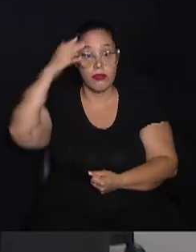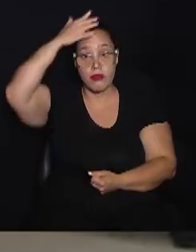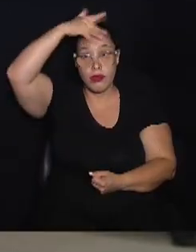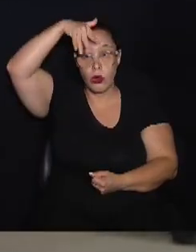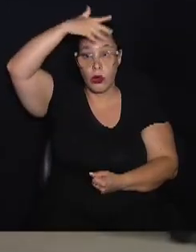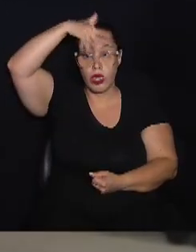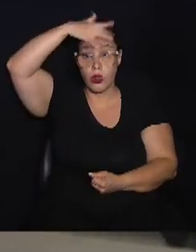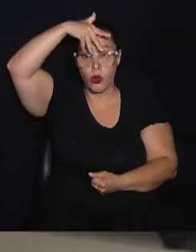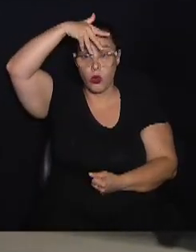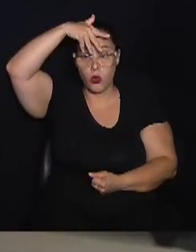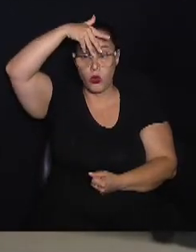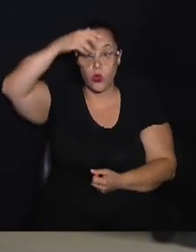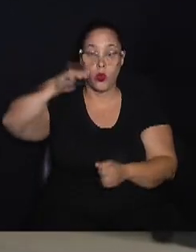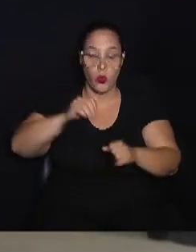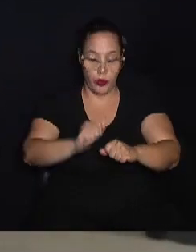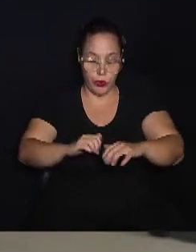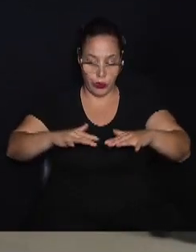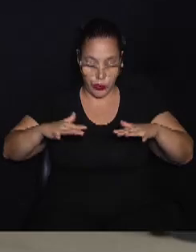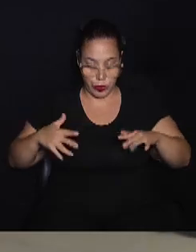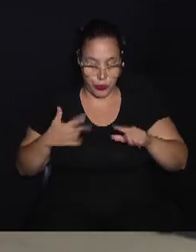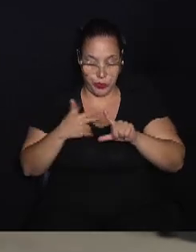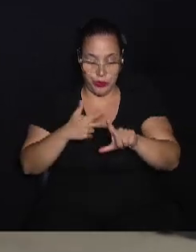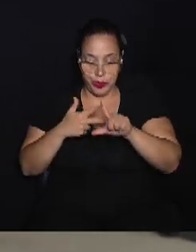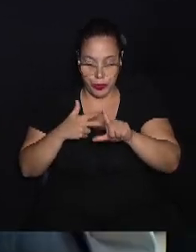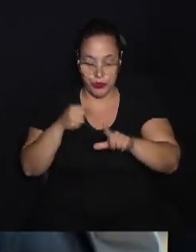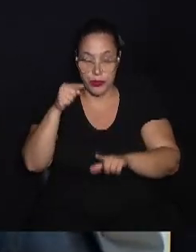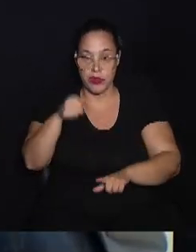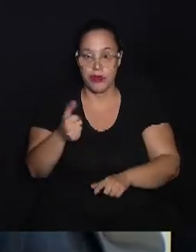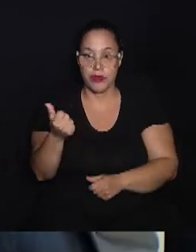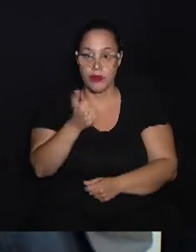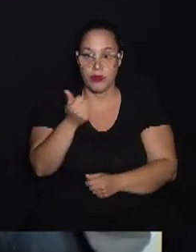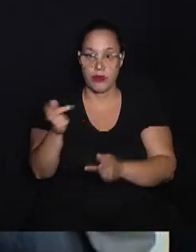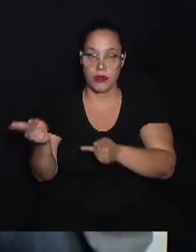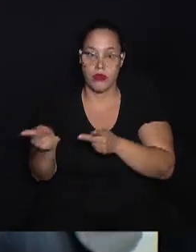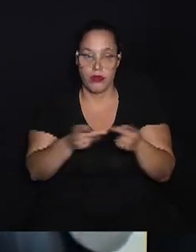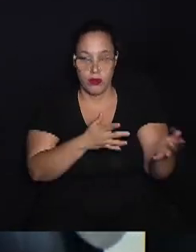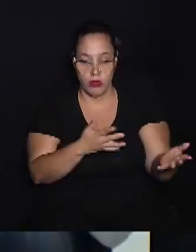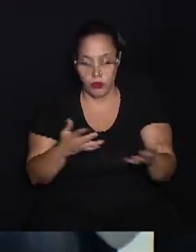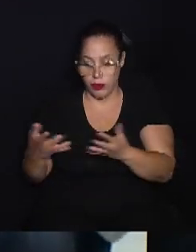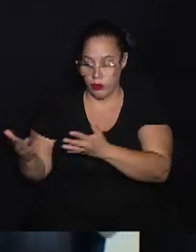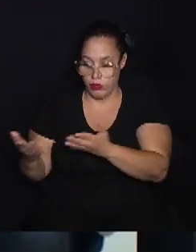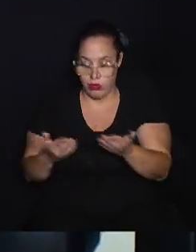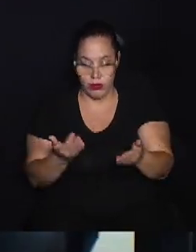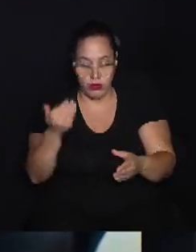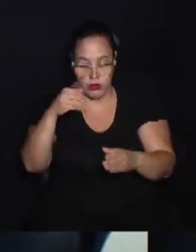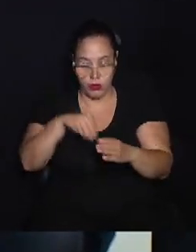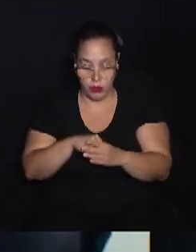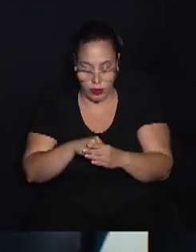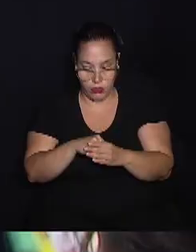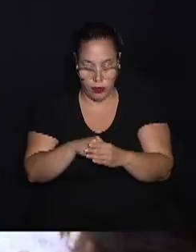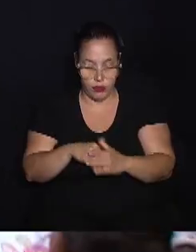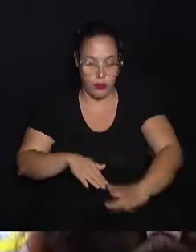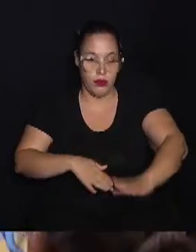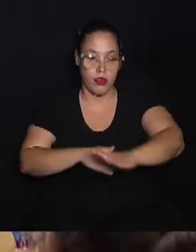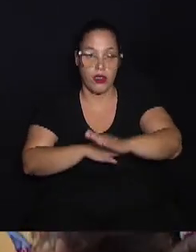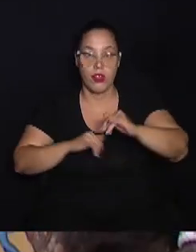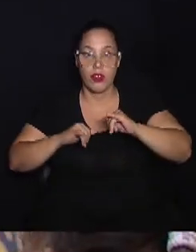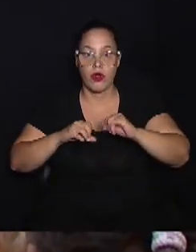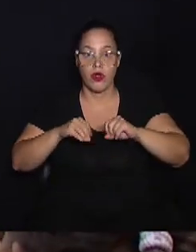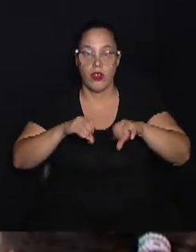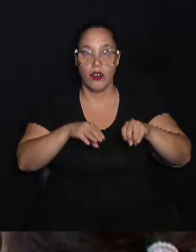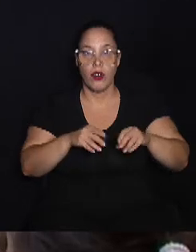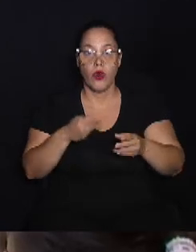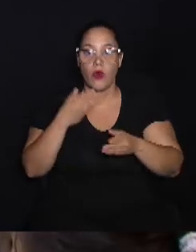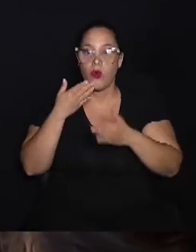farmad no plenário da casa de leis Essa foi a primeira visita da escola dentro do programa Câmara educa Durante uma